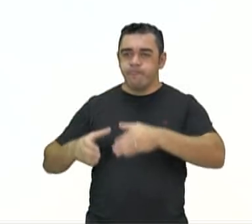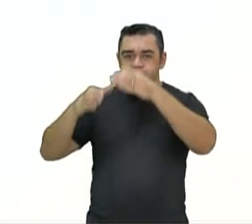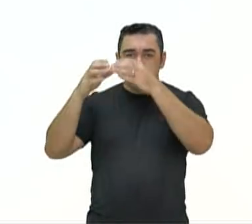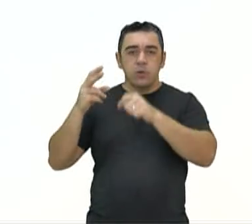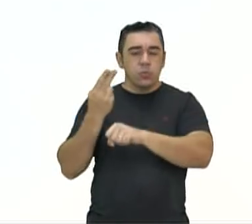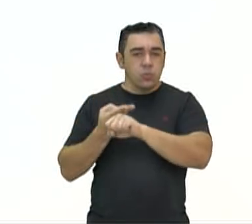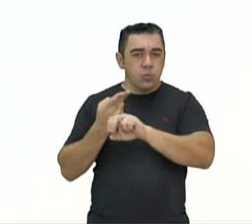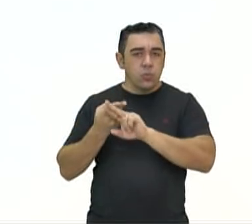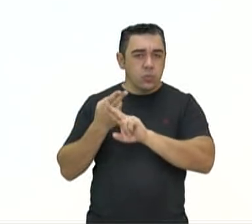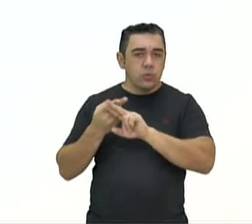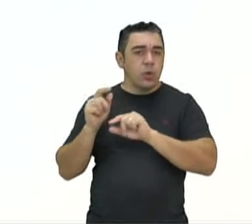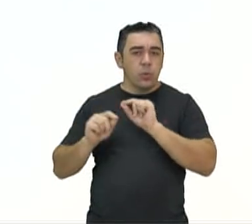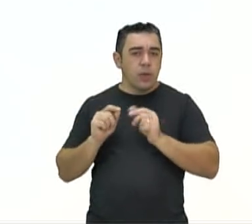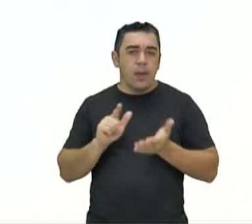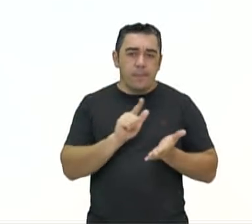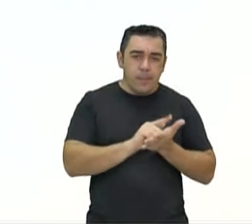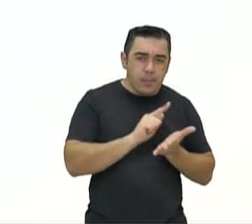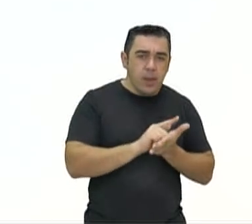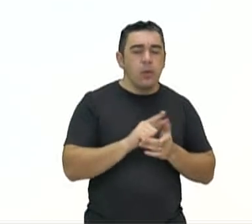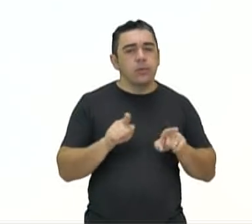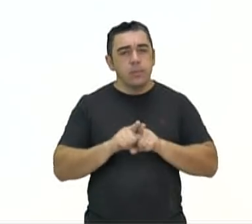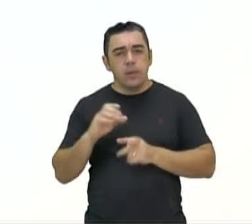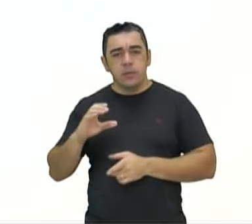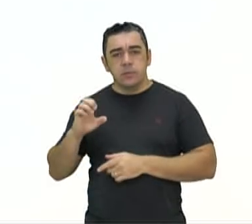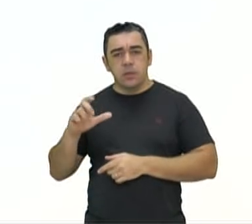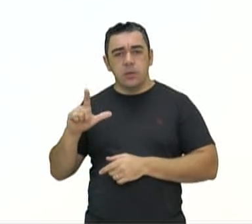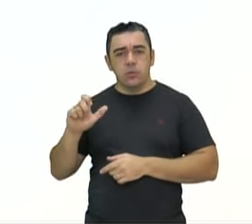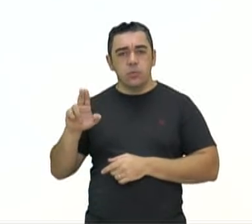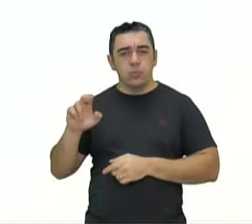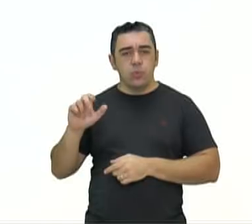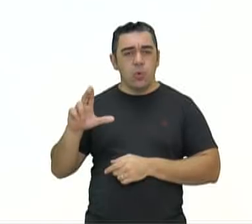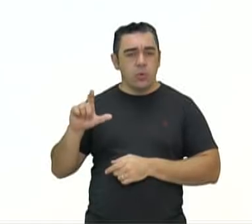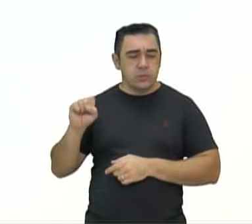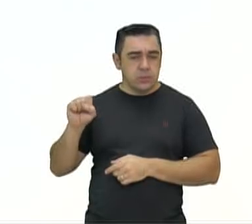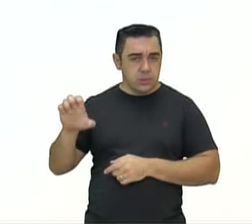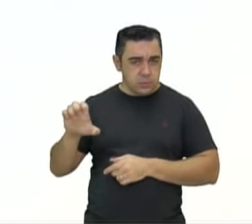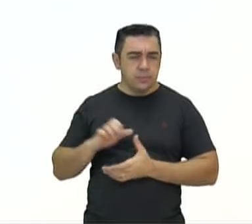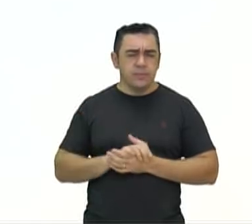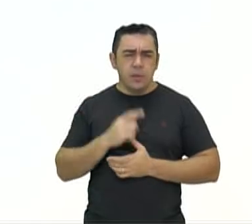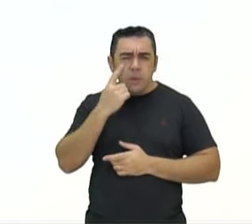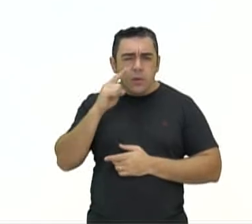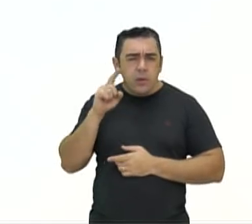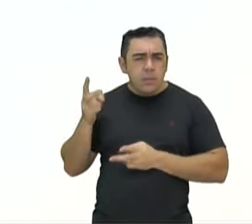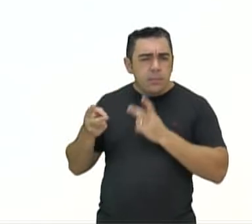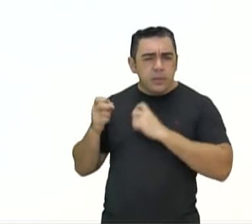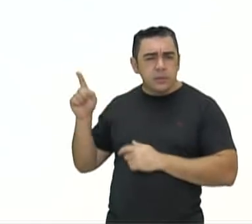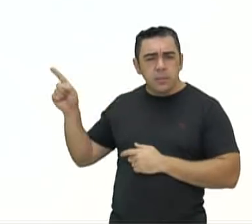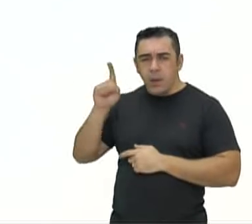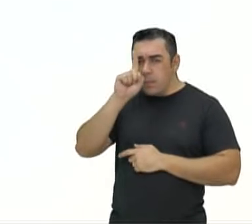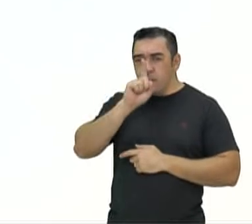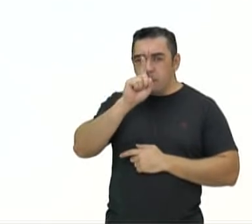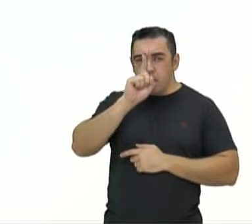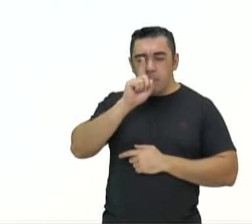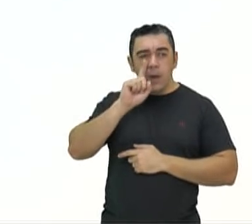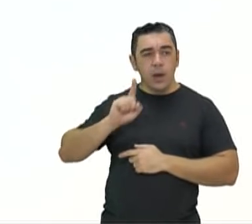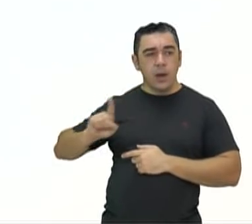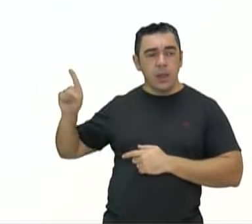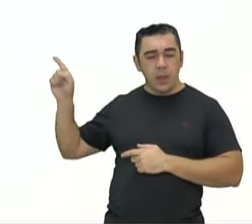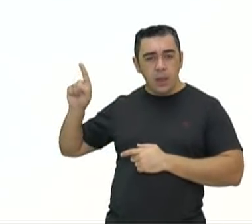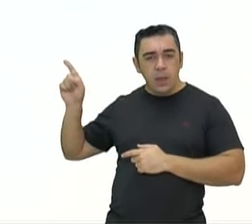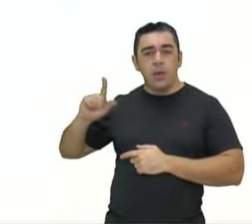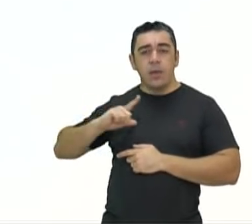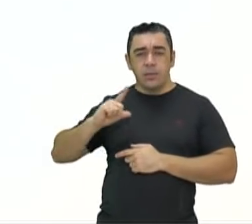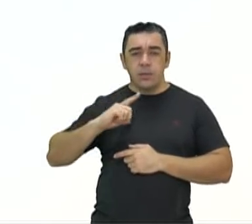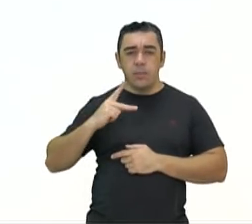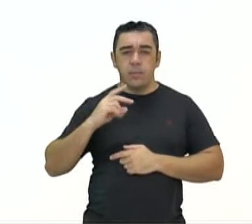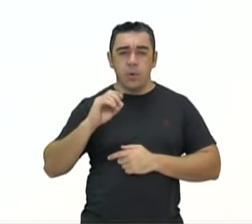principalmente movimentando a indústria de papel e celulose, que nós já vamos ver. Mas repare que essa faixa aqui, ó, amarelinha, é onde você tem a policultura